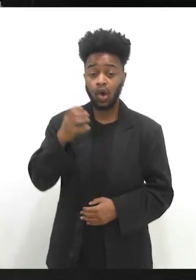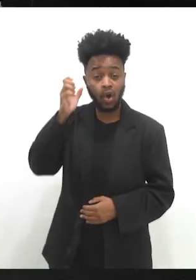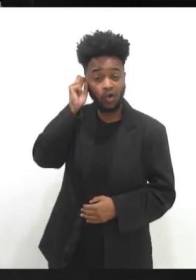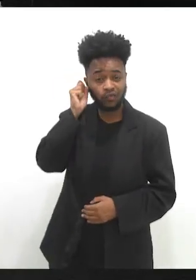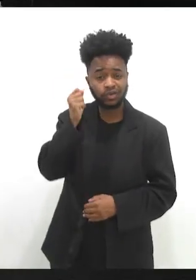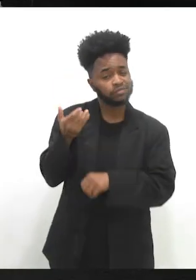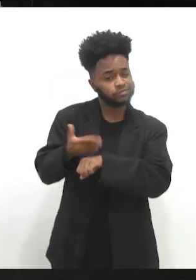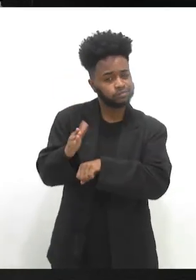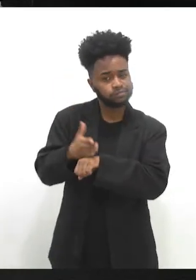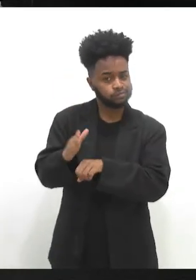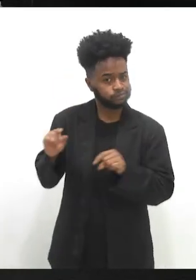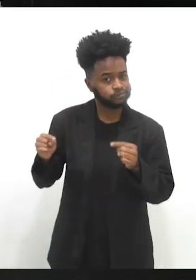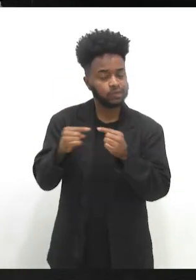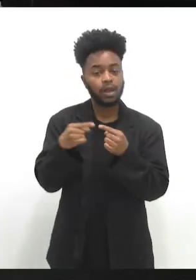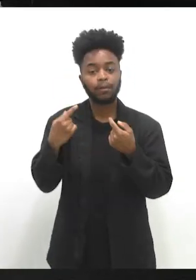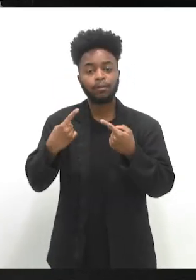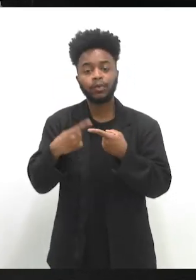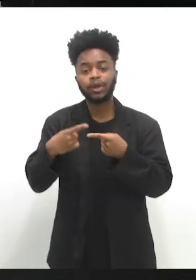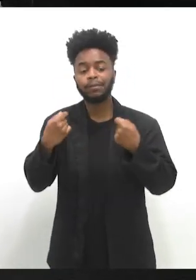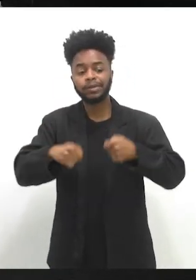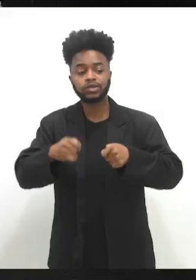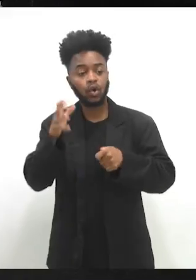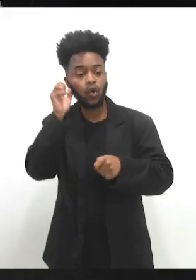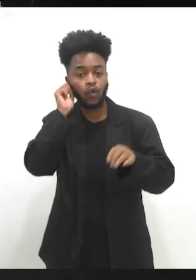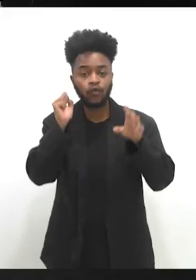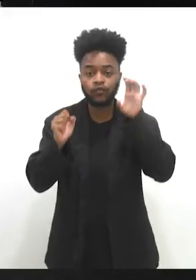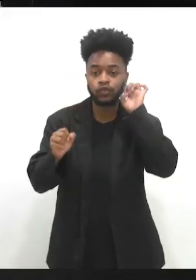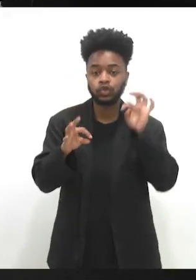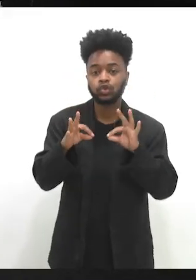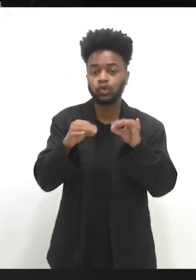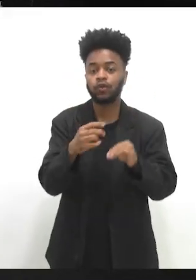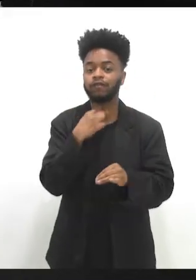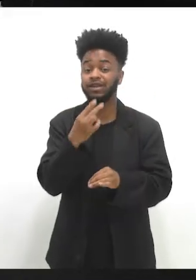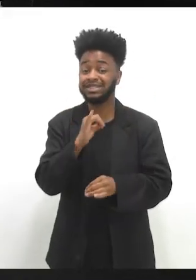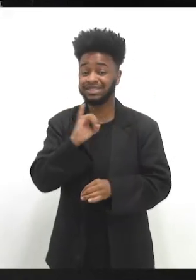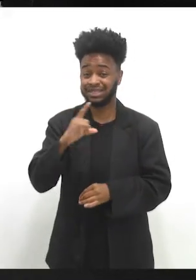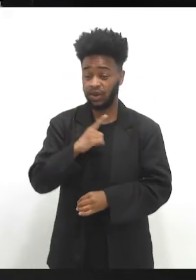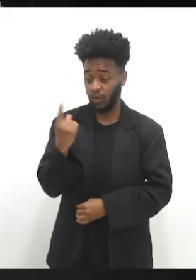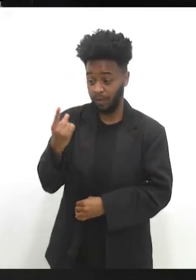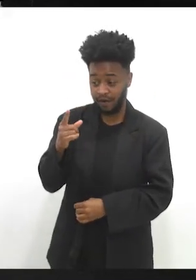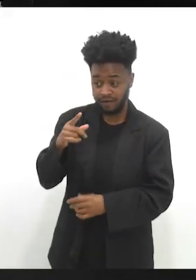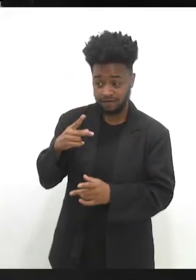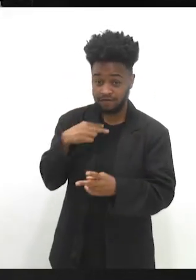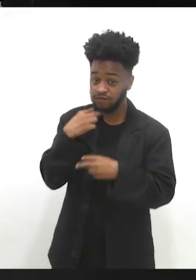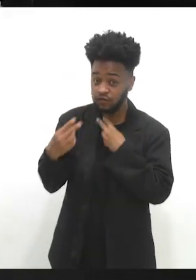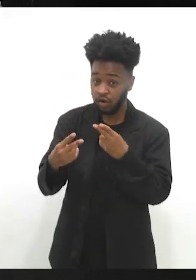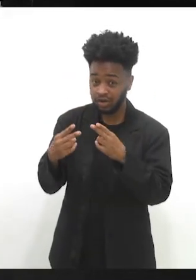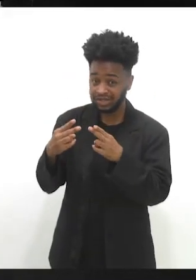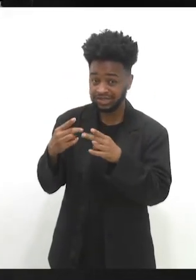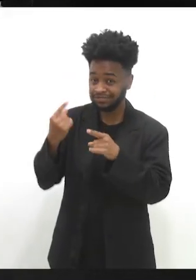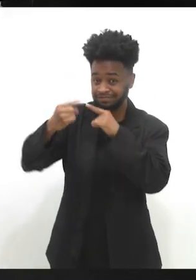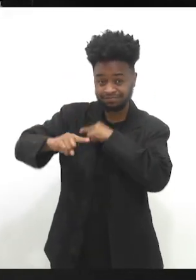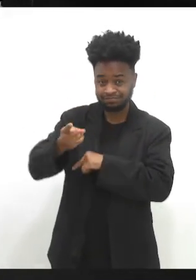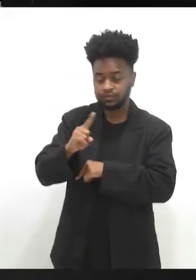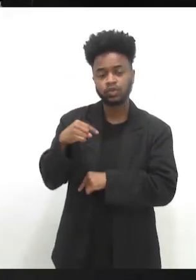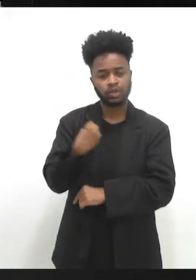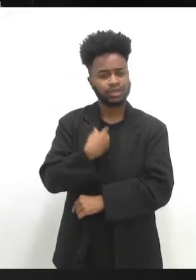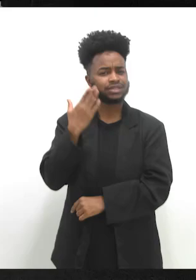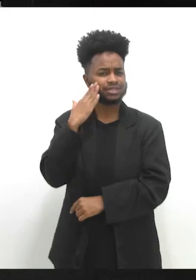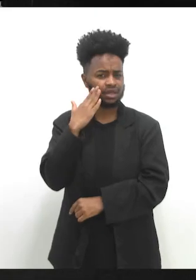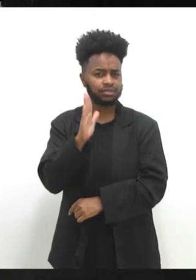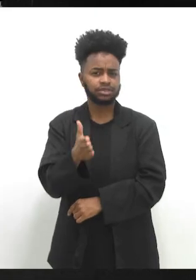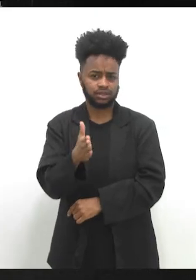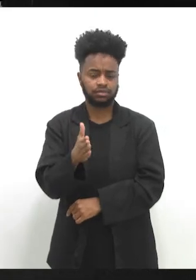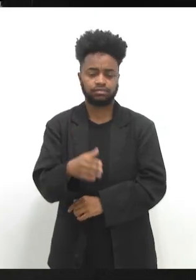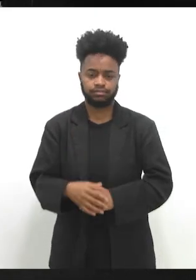muito apurado, porque a gente precisa ouvir todas as vozes em tudo quanto é lugar. Então, se tem uma que está destoando ali dentro daquela harmonia, que a gente já está acostumado, a gente já